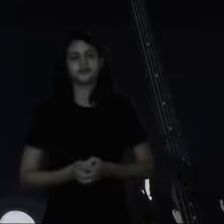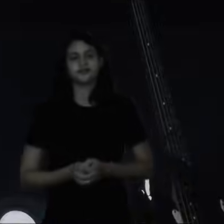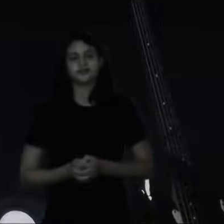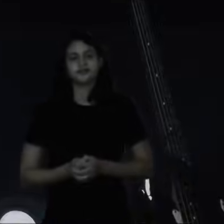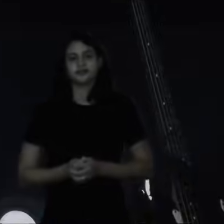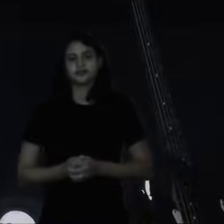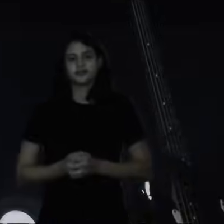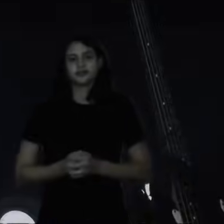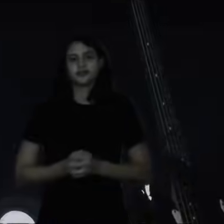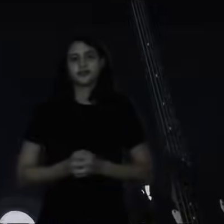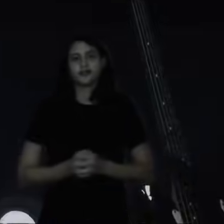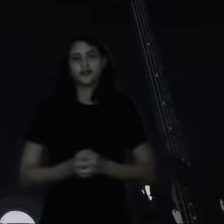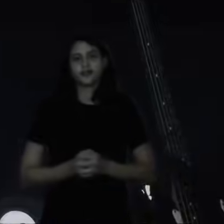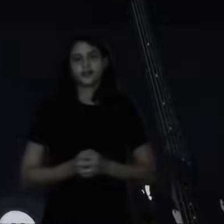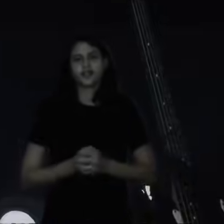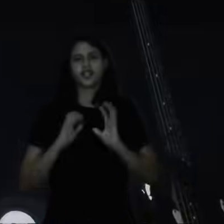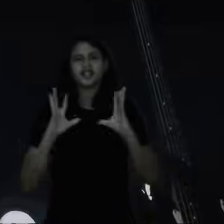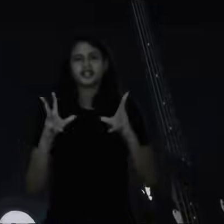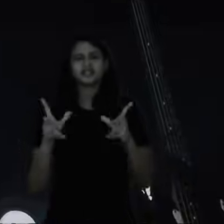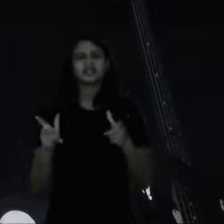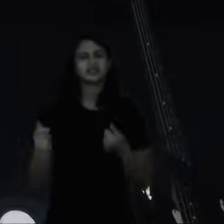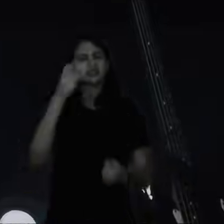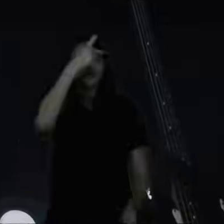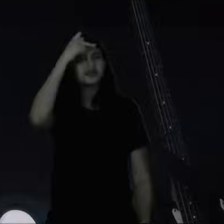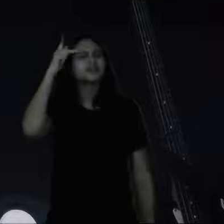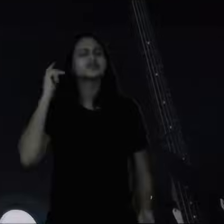E todo mundo que está aqui sofreu